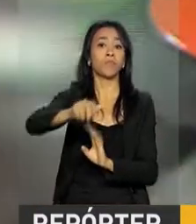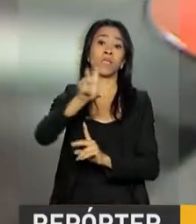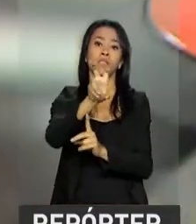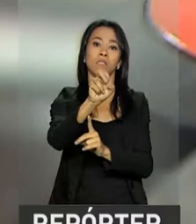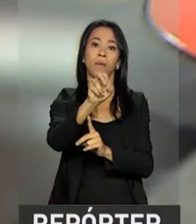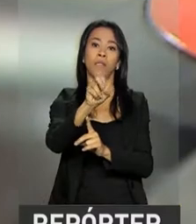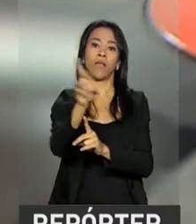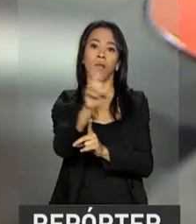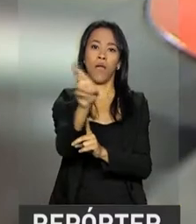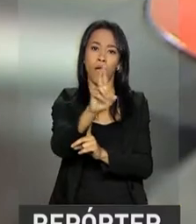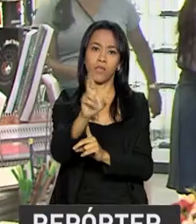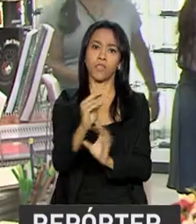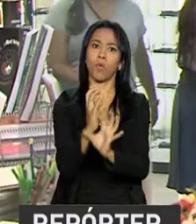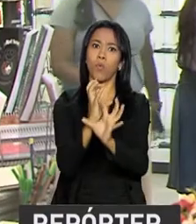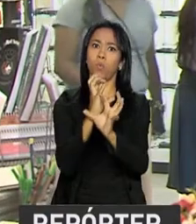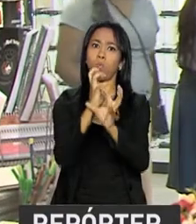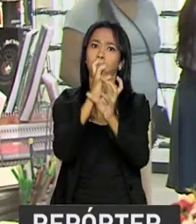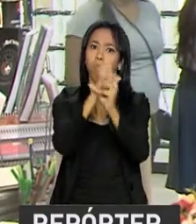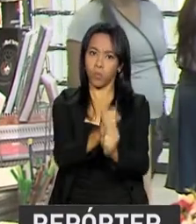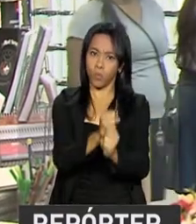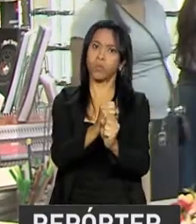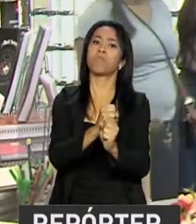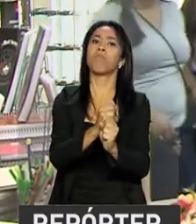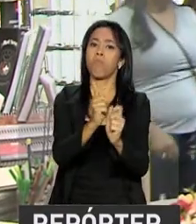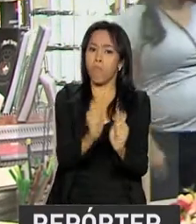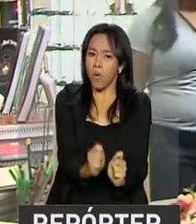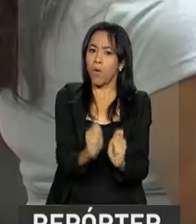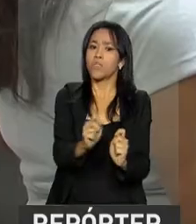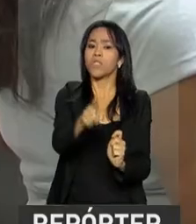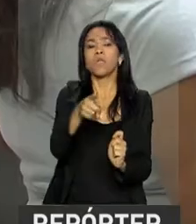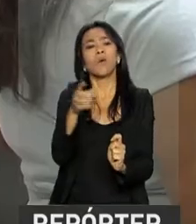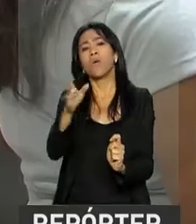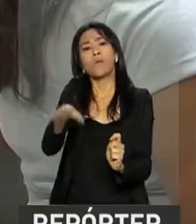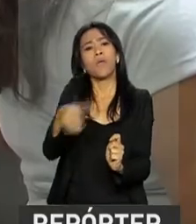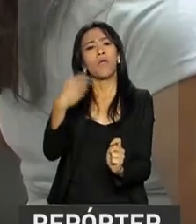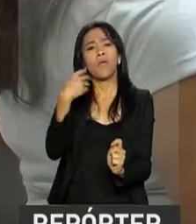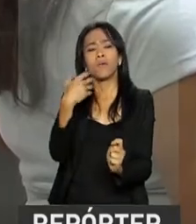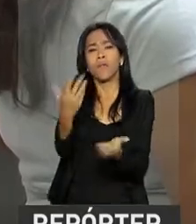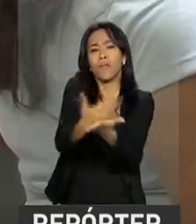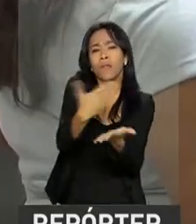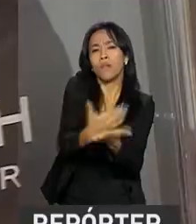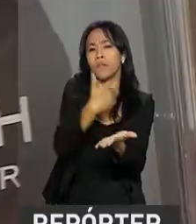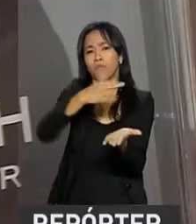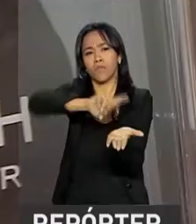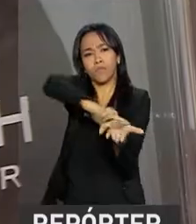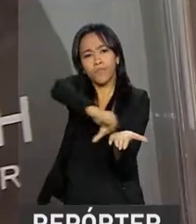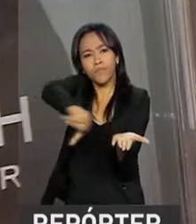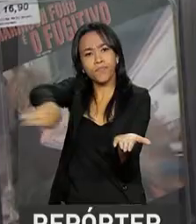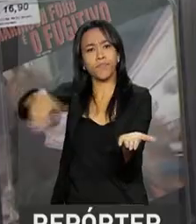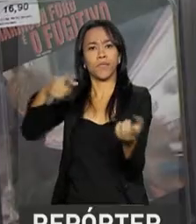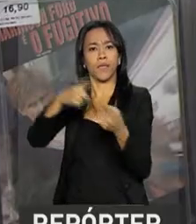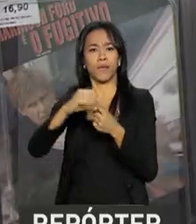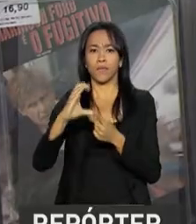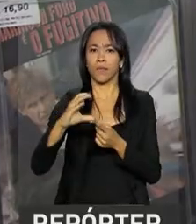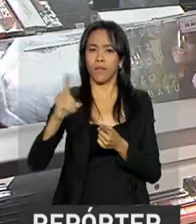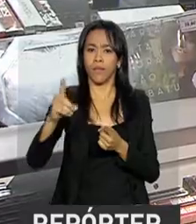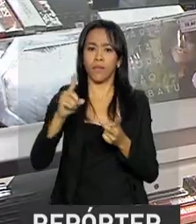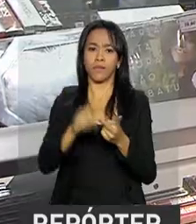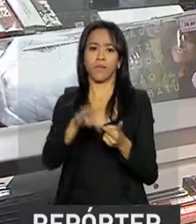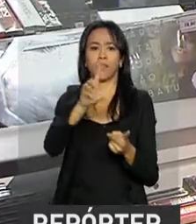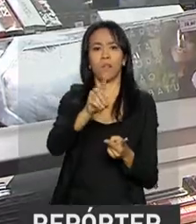crédito é acumulativo com ele a pessoa pode adquirir um bem cultural que desejar desde cd's dvd's